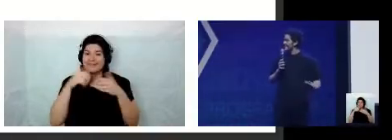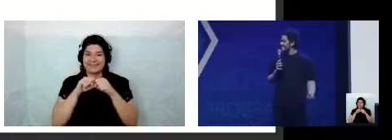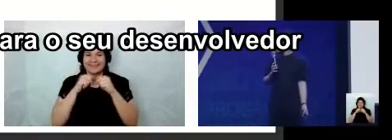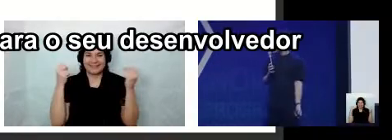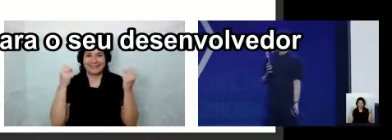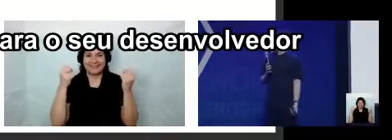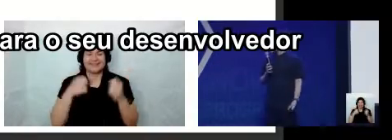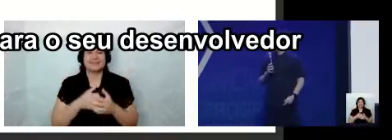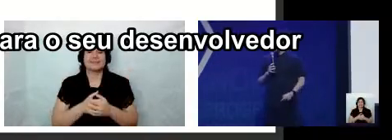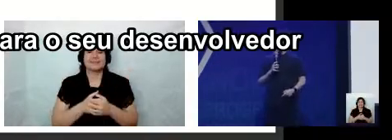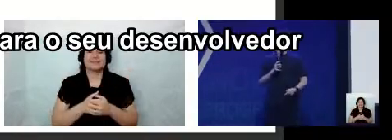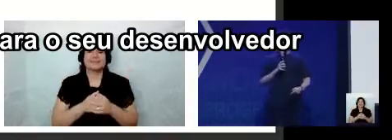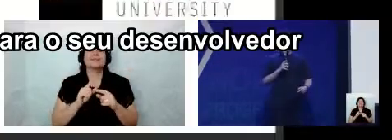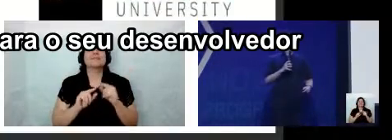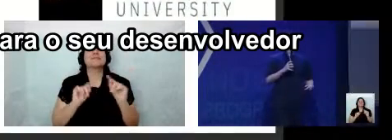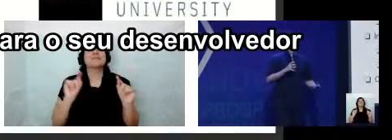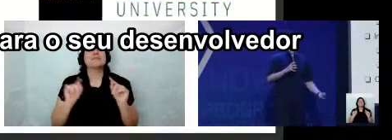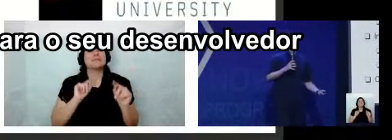arrumado. Mas é o seguinte...